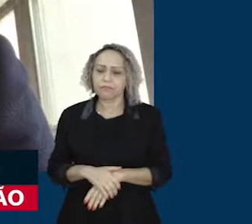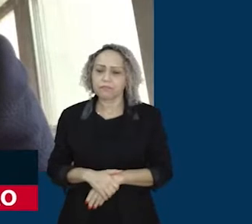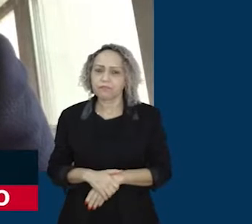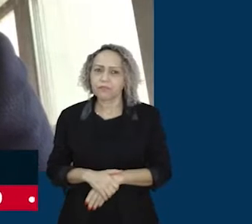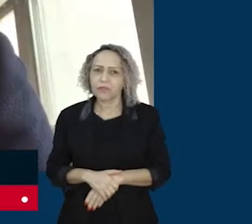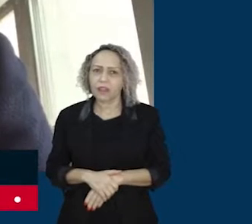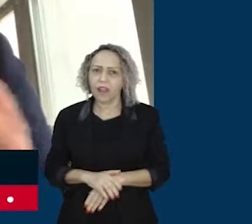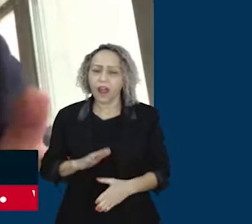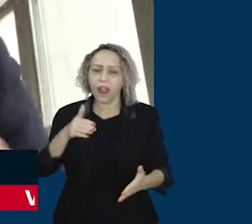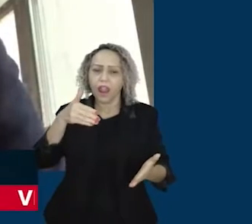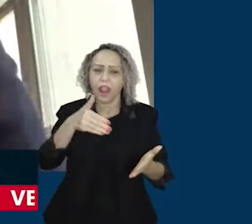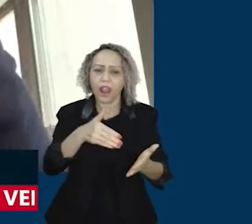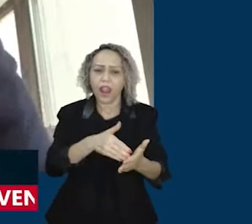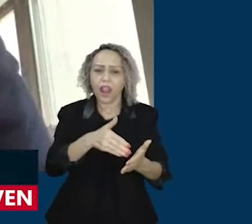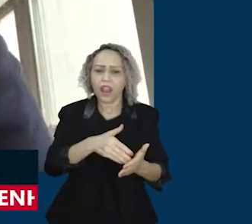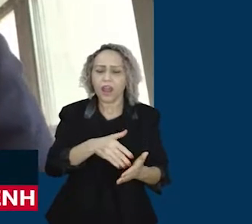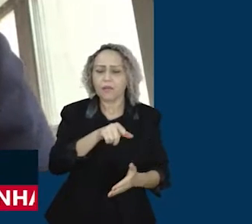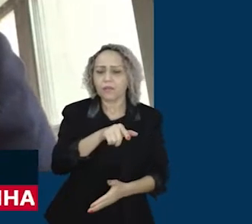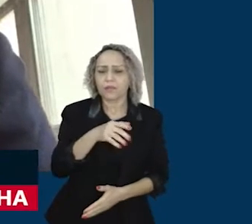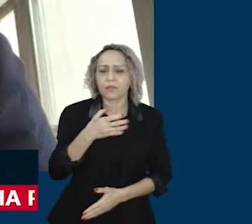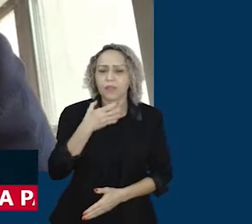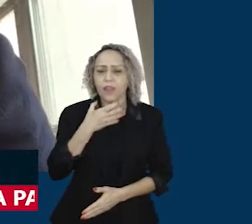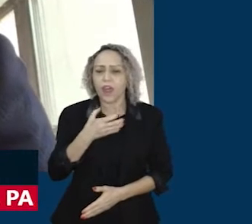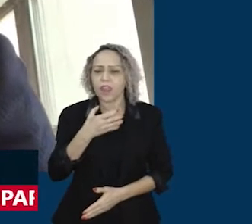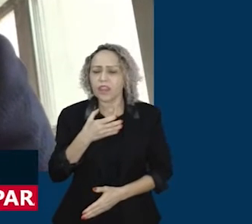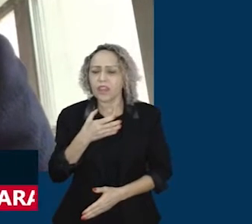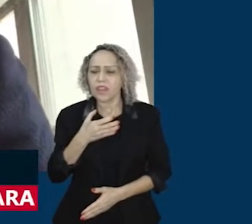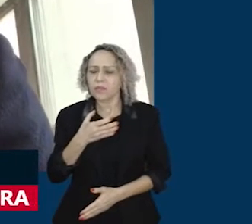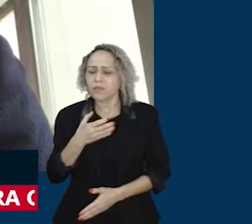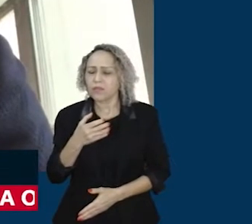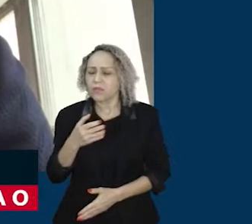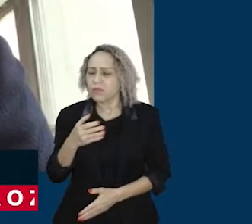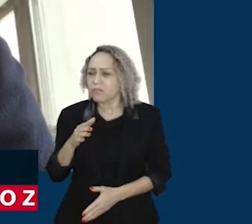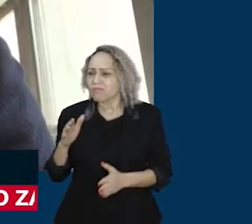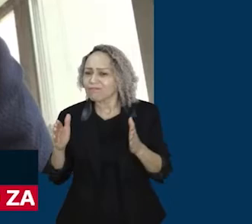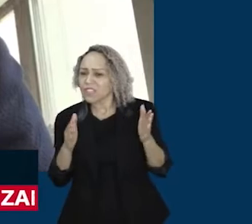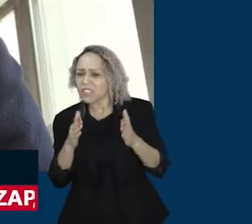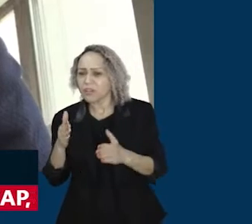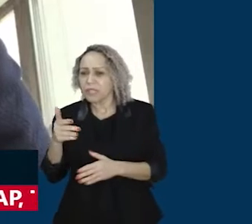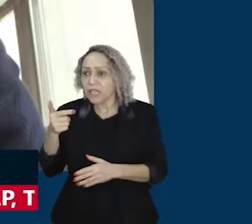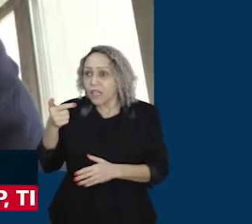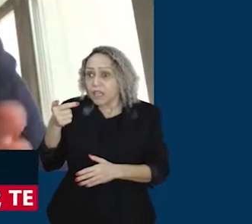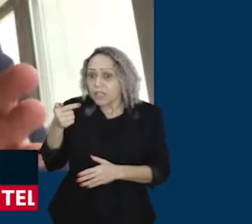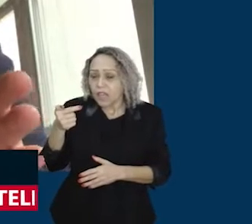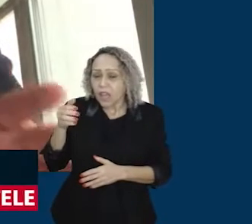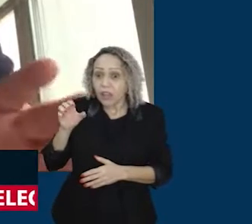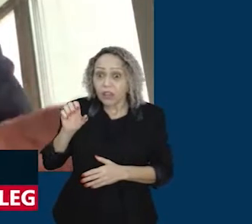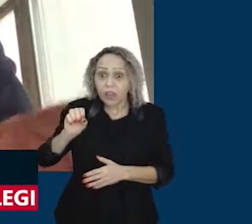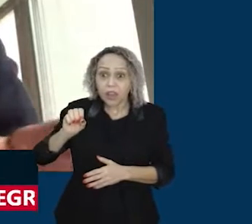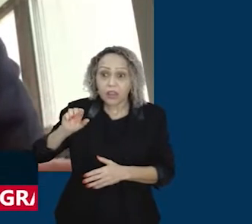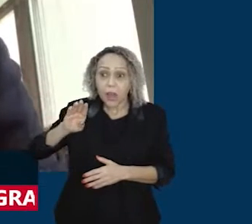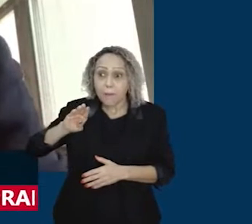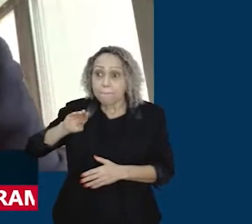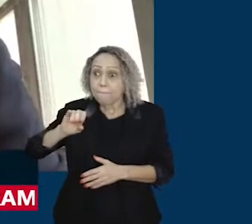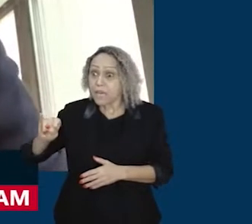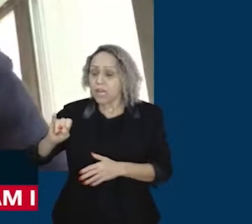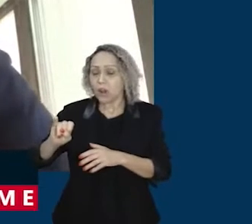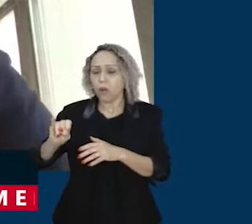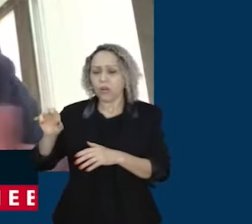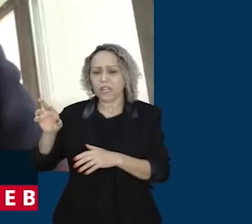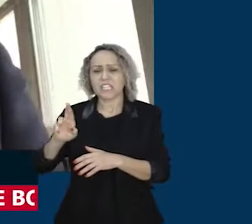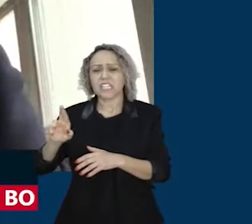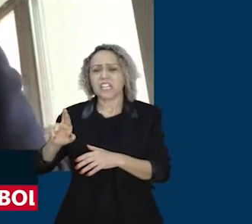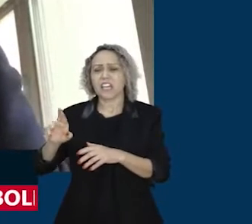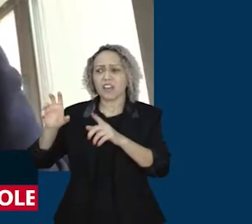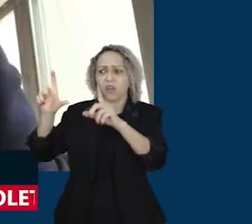do ano, em média, 70 bilhões de reais de frustração de receita, já encaixado nesse momento,